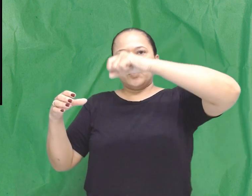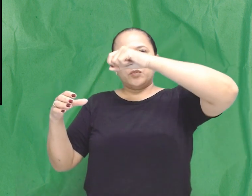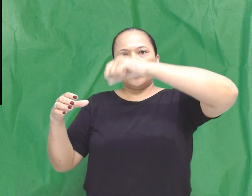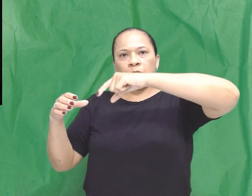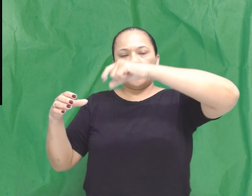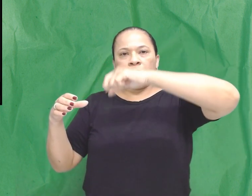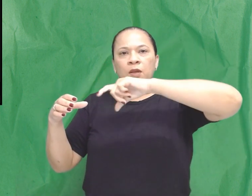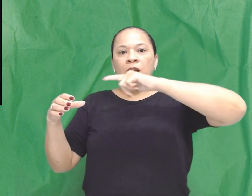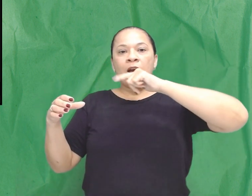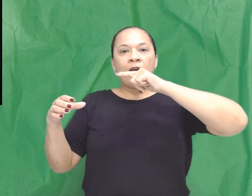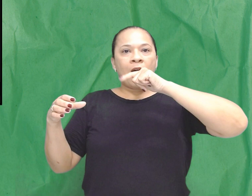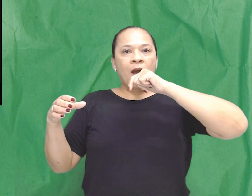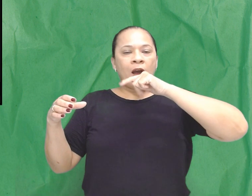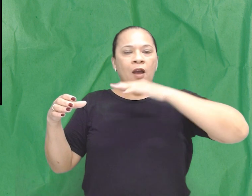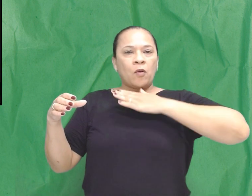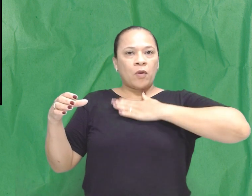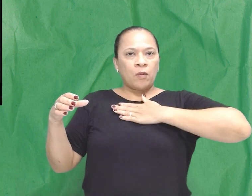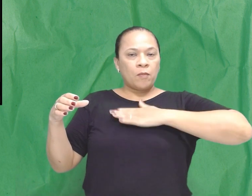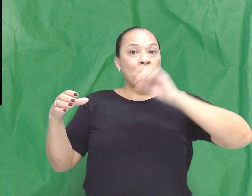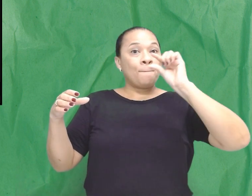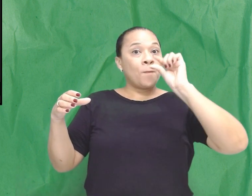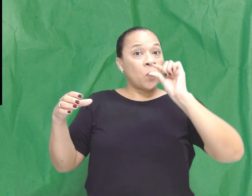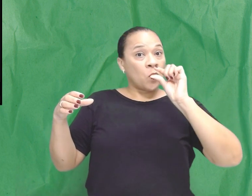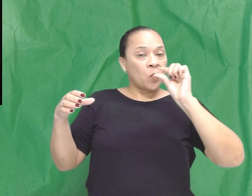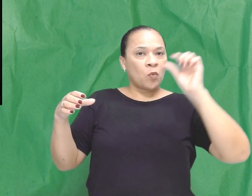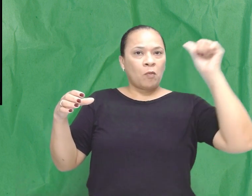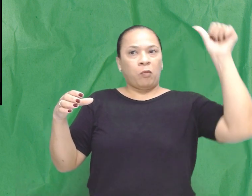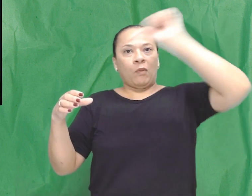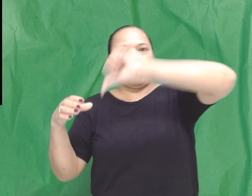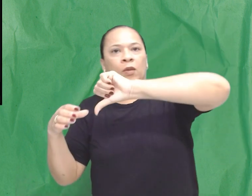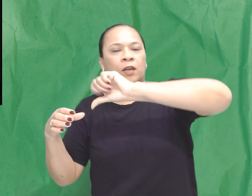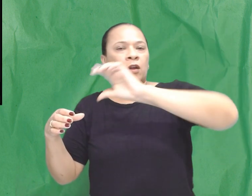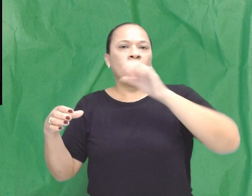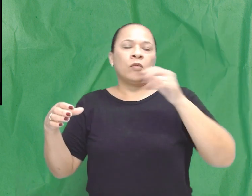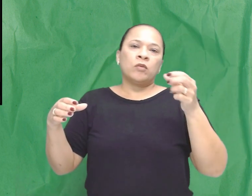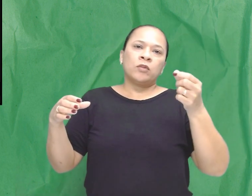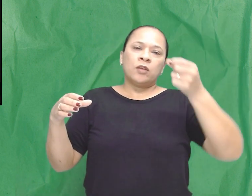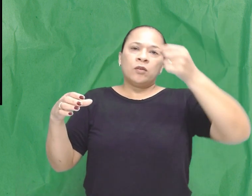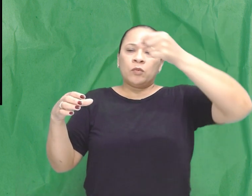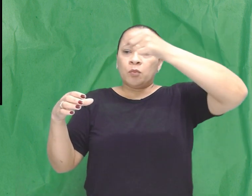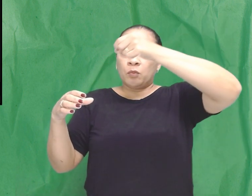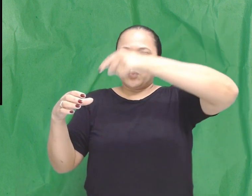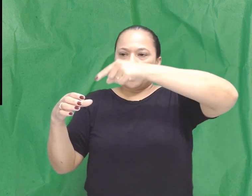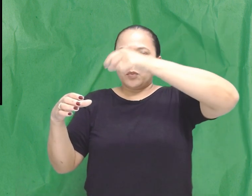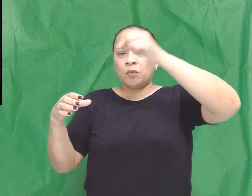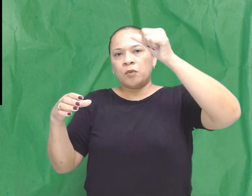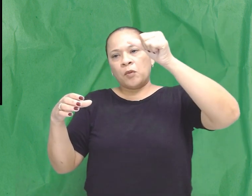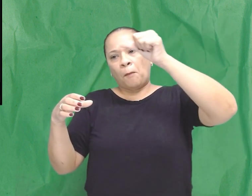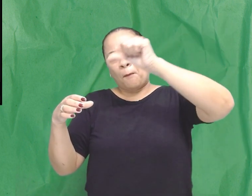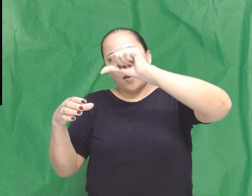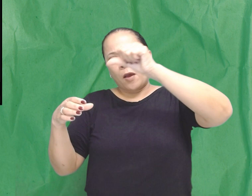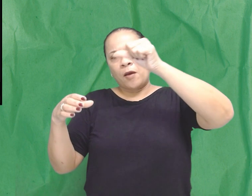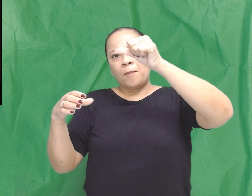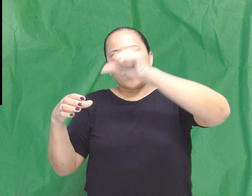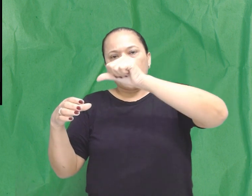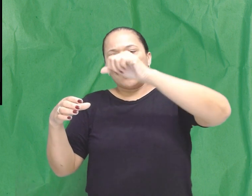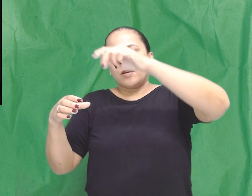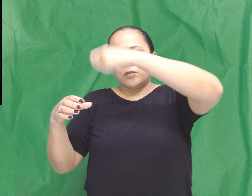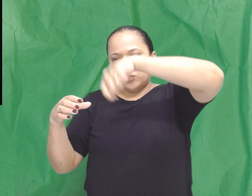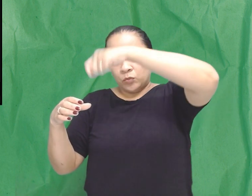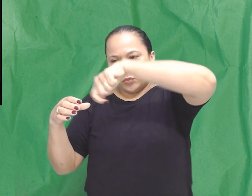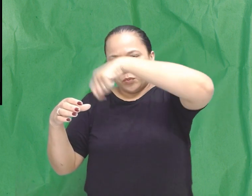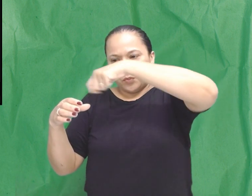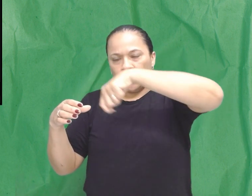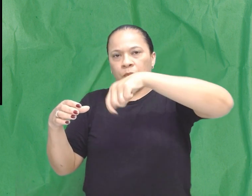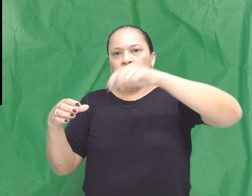né? Porque a água tem que ser adicionada muito aos poucos para chegar no ponto de 2 borrifadinhas mexe, 2 borrifadinhas mexe.